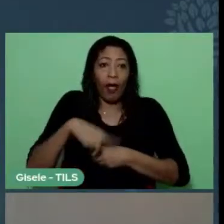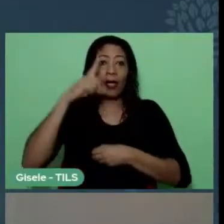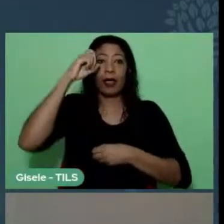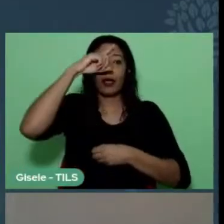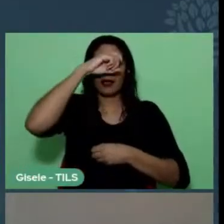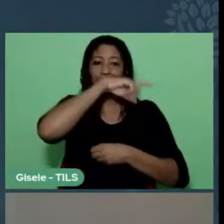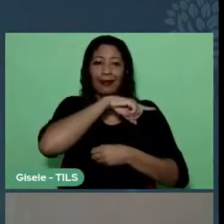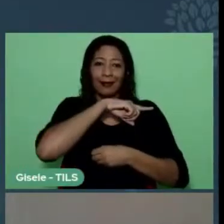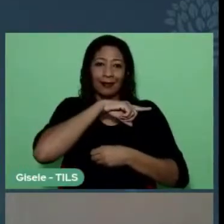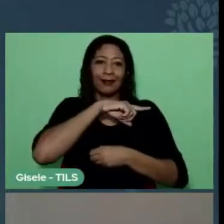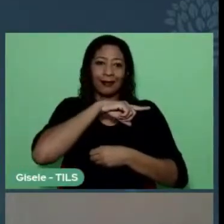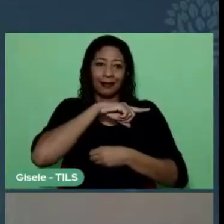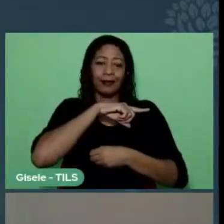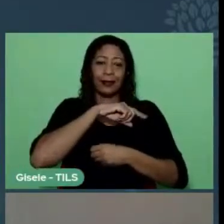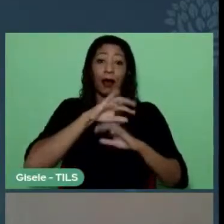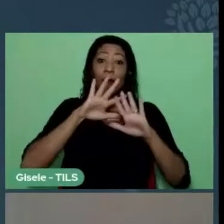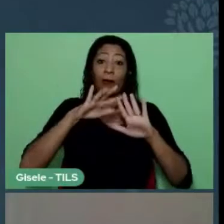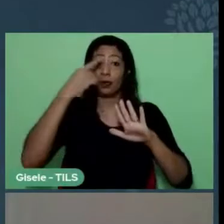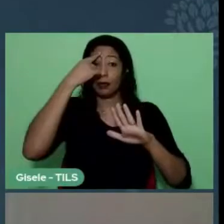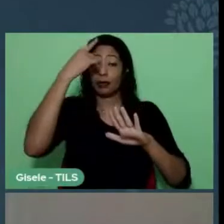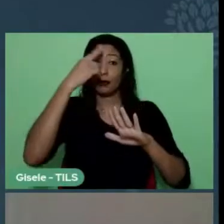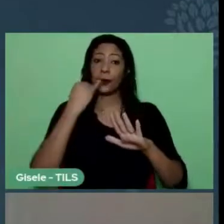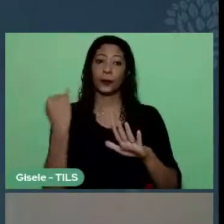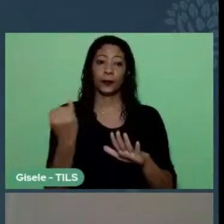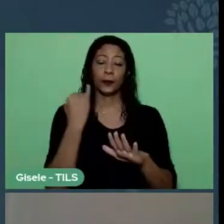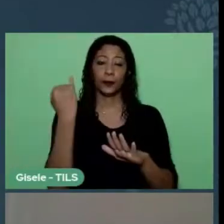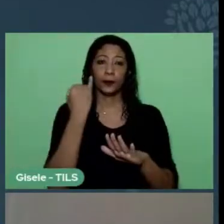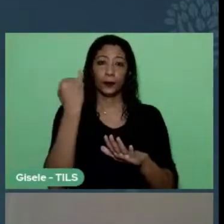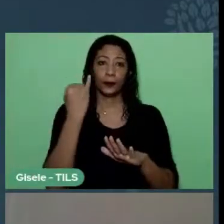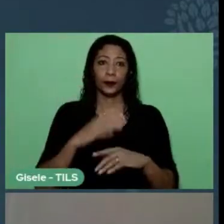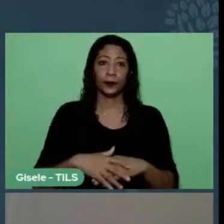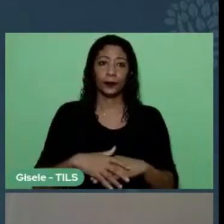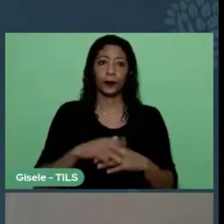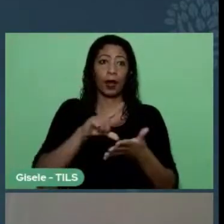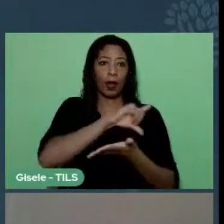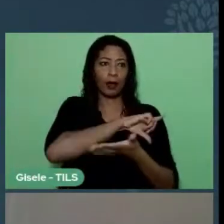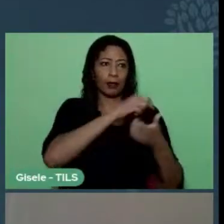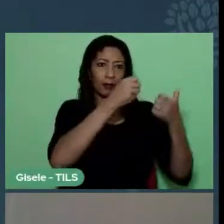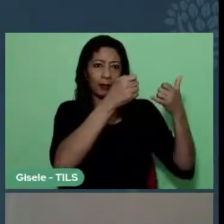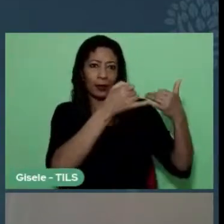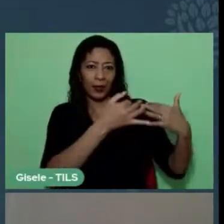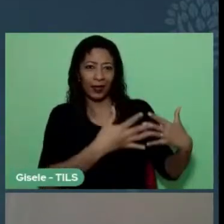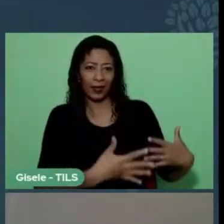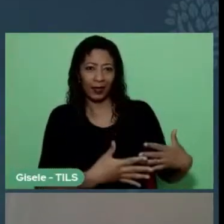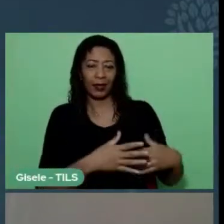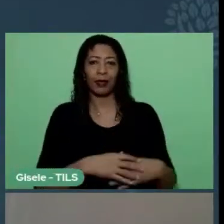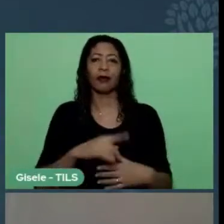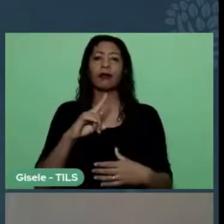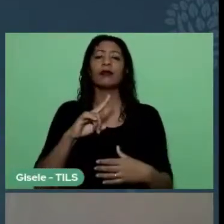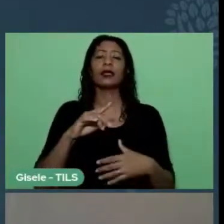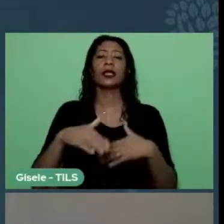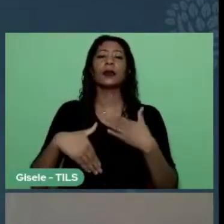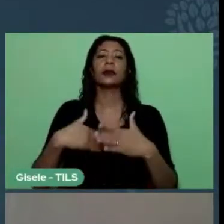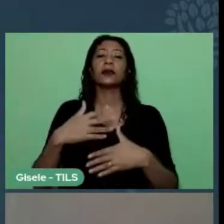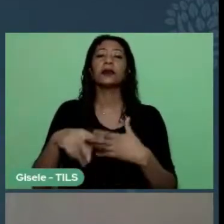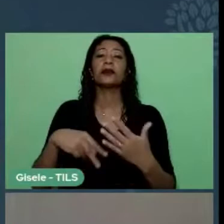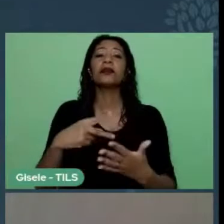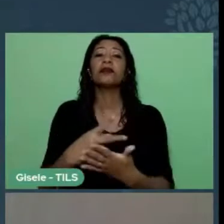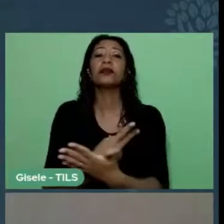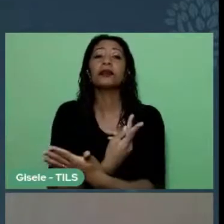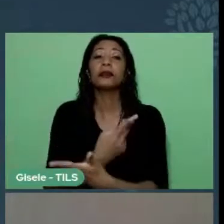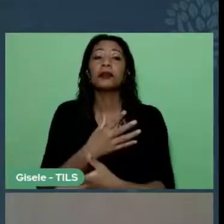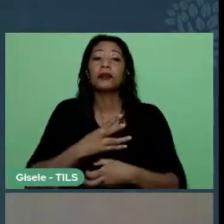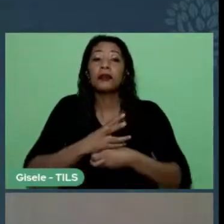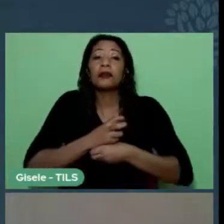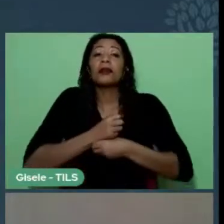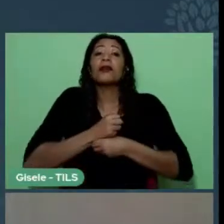bastante, mas a gente tem que lembrar de tudo que eu comentei no início da aula. O que que levou o paciente a ter essa